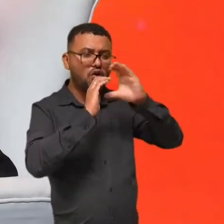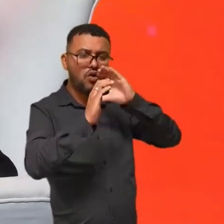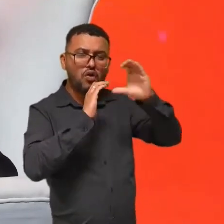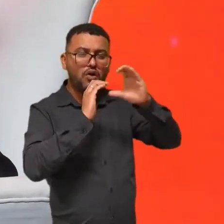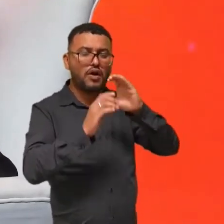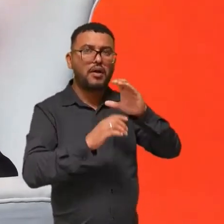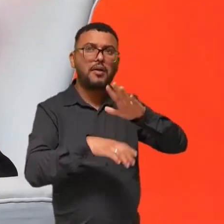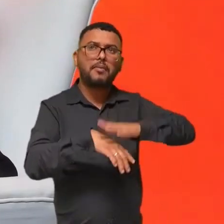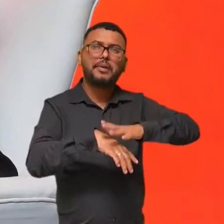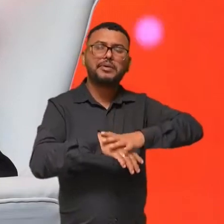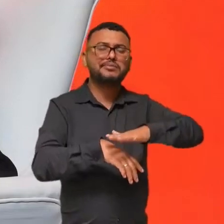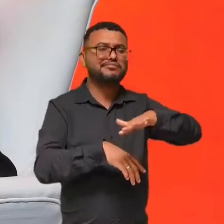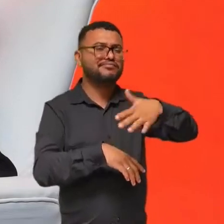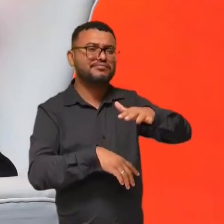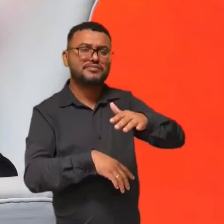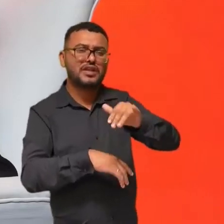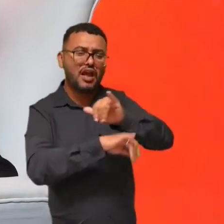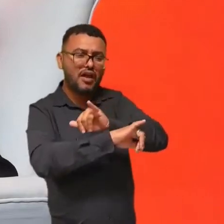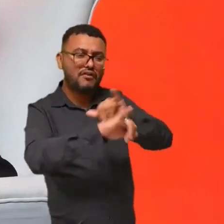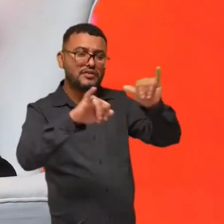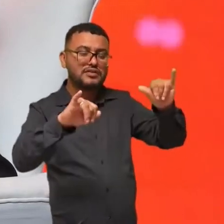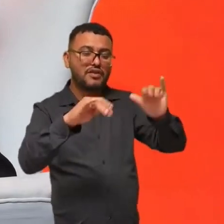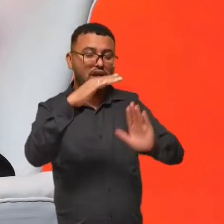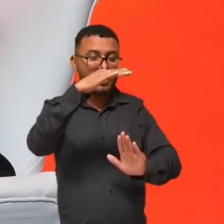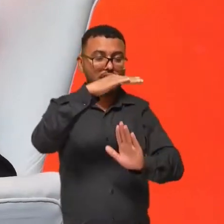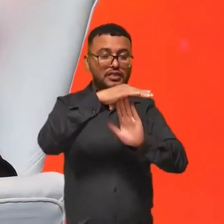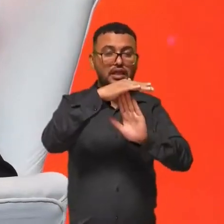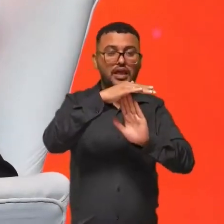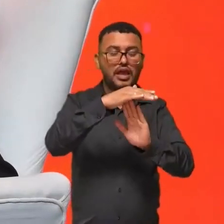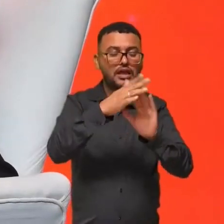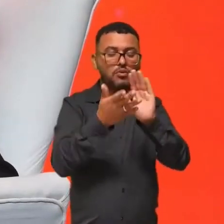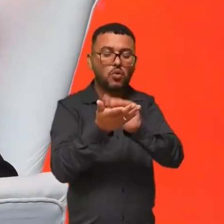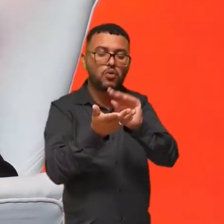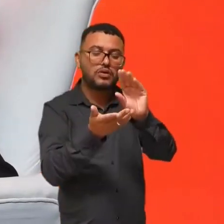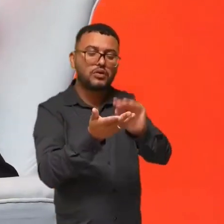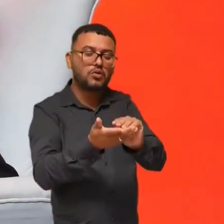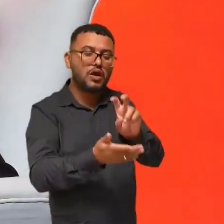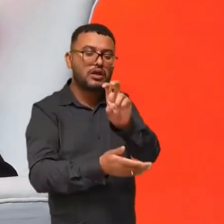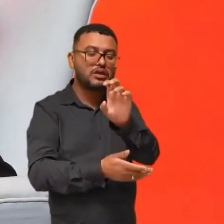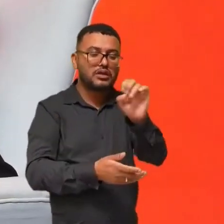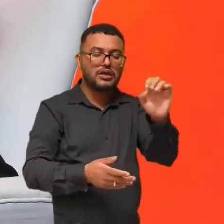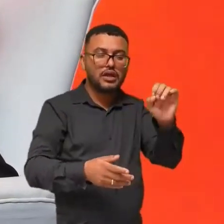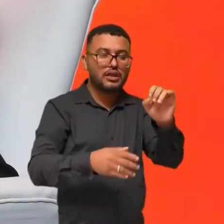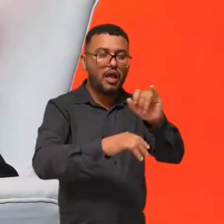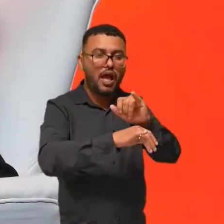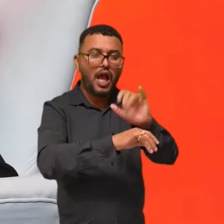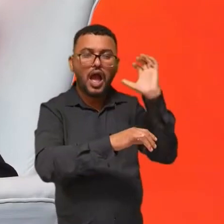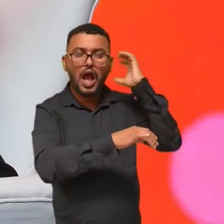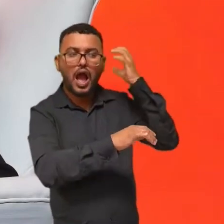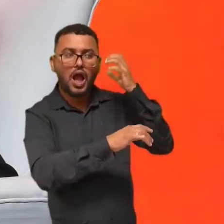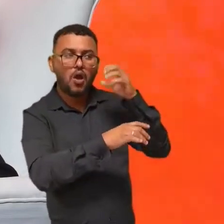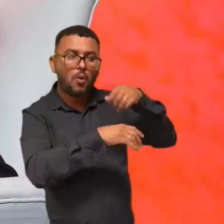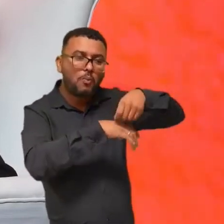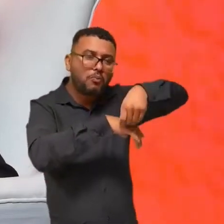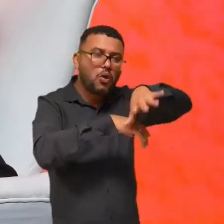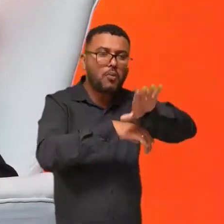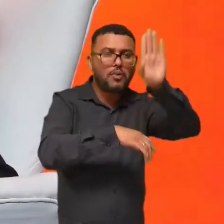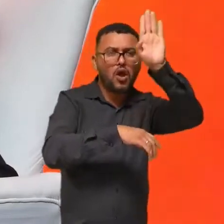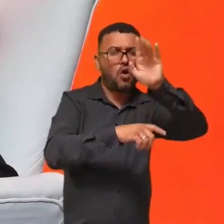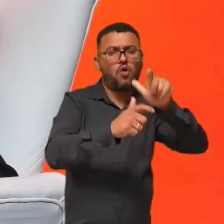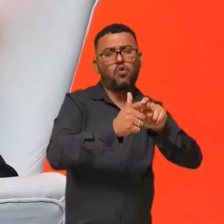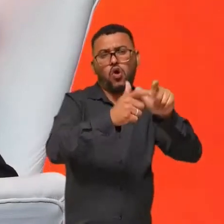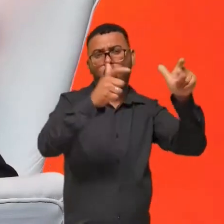anunciava no teto, ou mandava conteúdo no teto para 500 veículos no Brasil, que basicamente eram os grandes, né? E se passou a chegar a